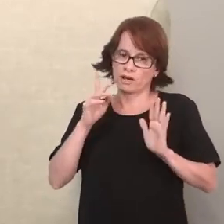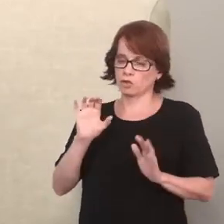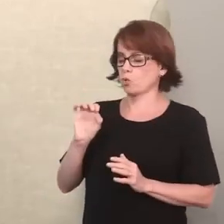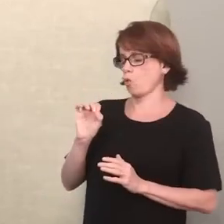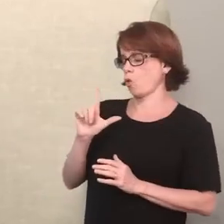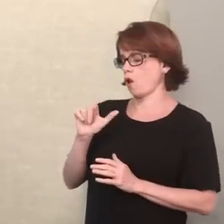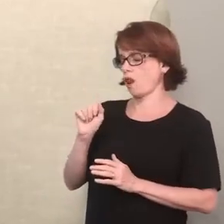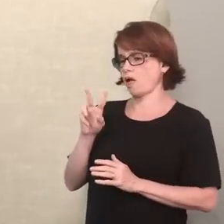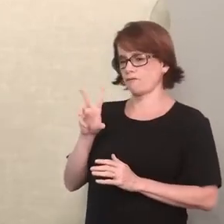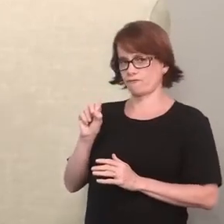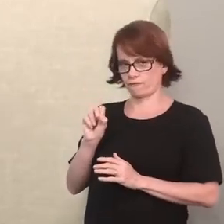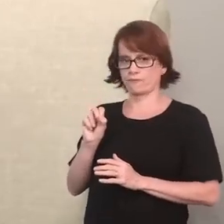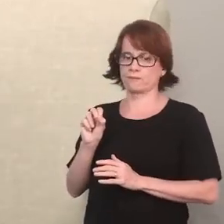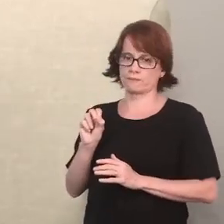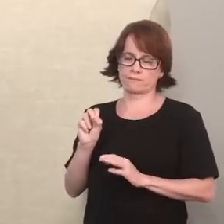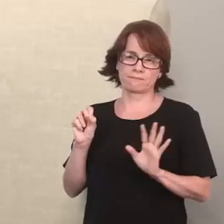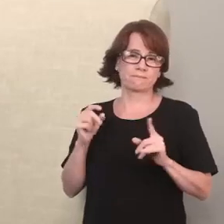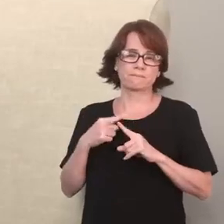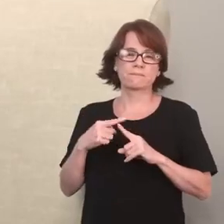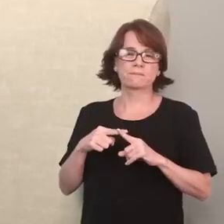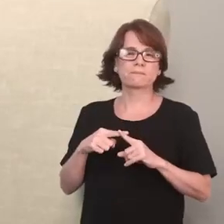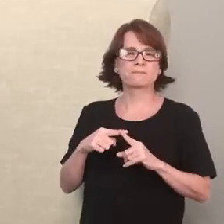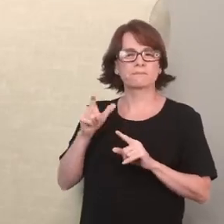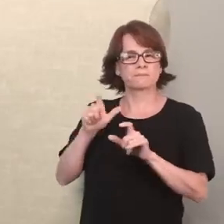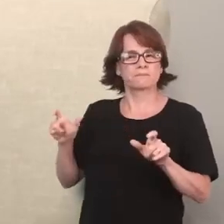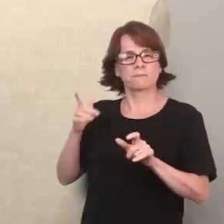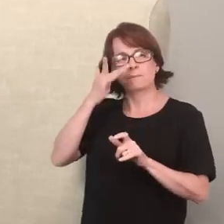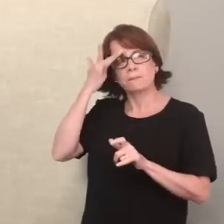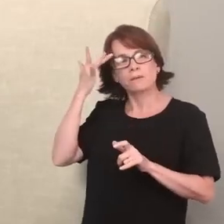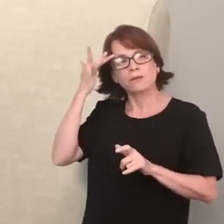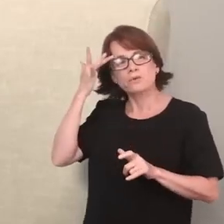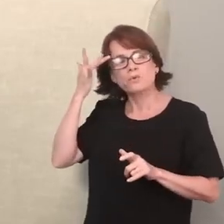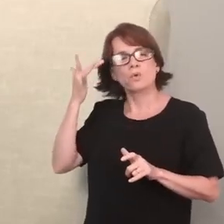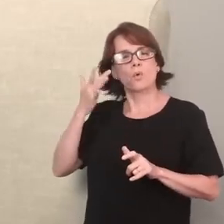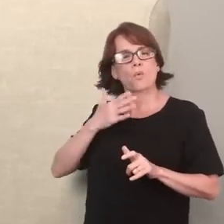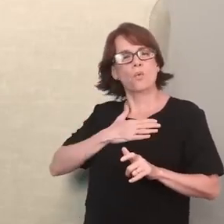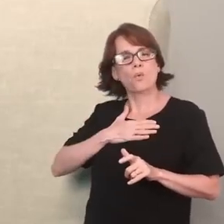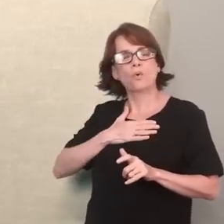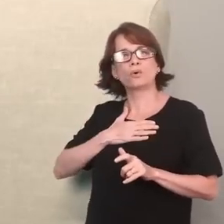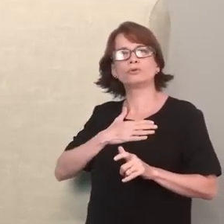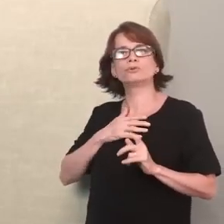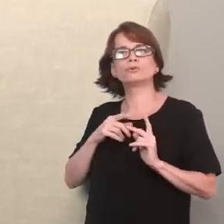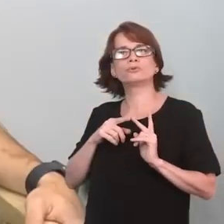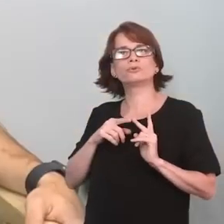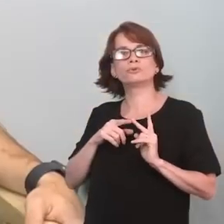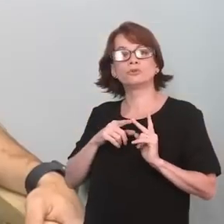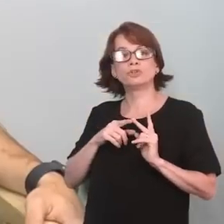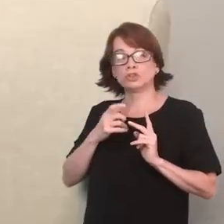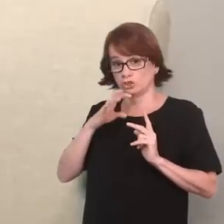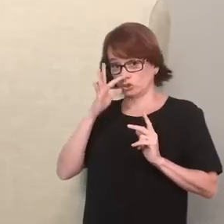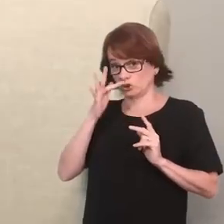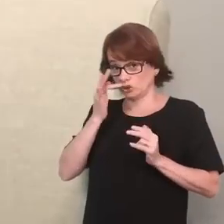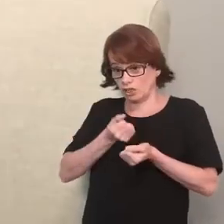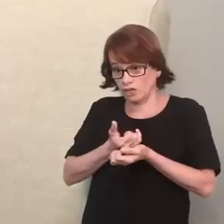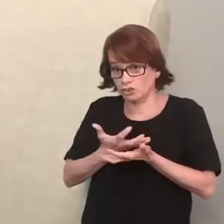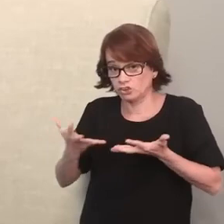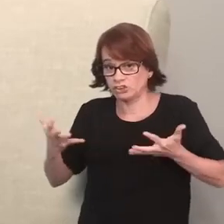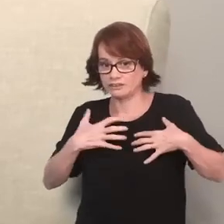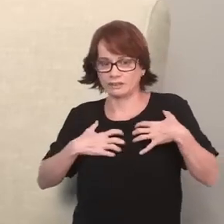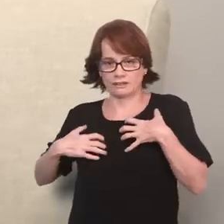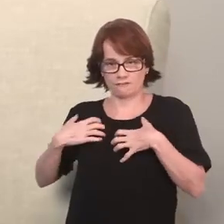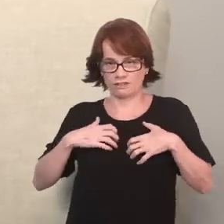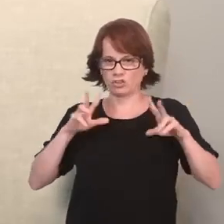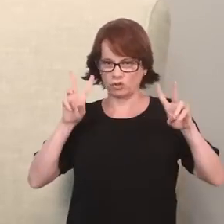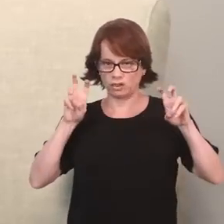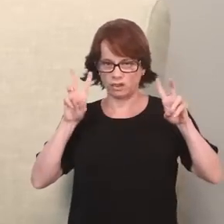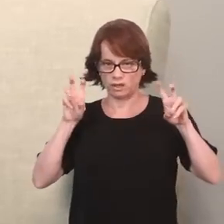eu vou falar aqui do Olavo. Fala. Porque eu acho que aquelas pessoas que, eu gosto muito do Jardim das Aflições,